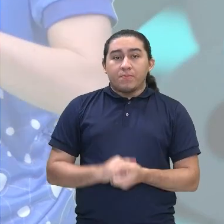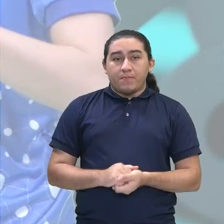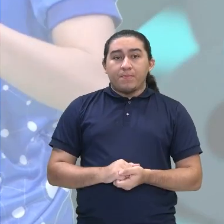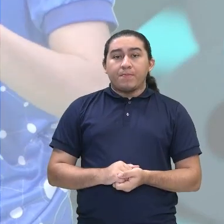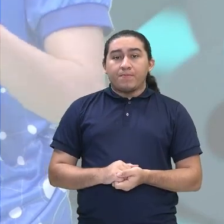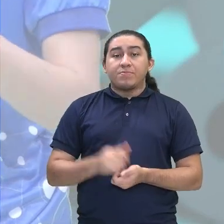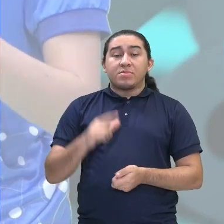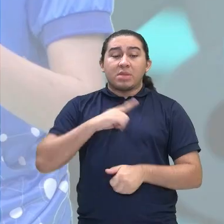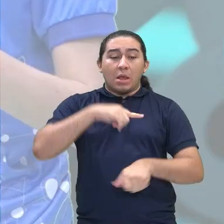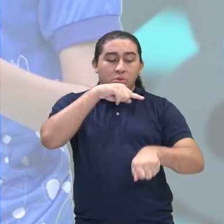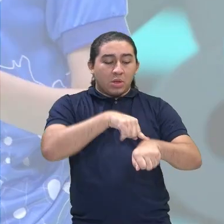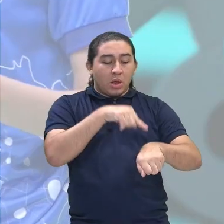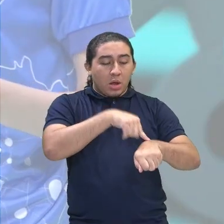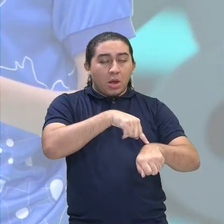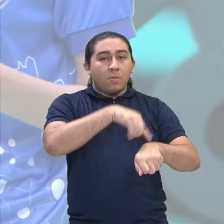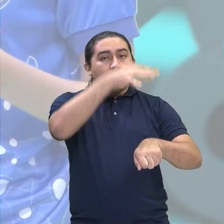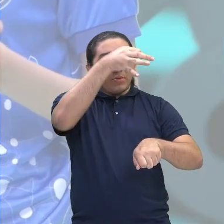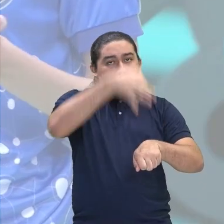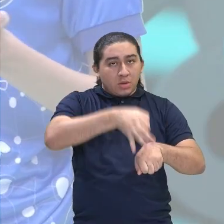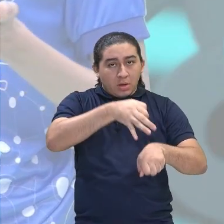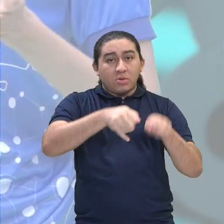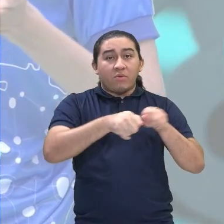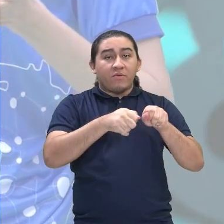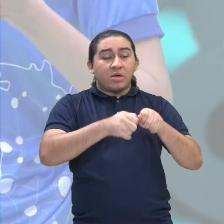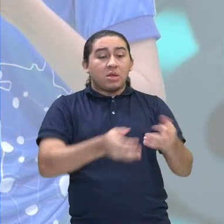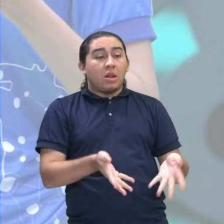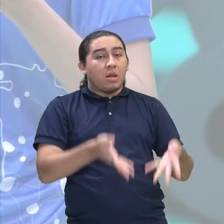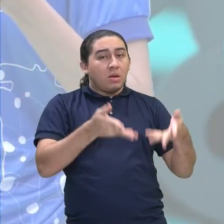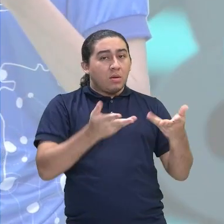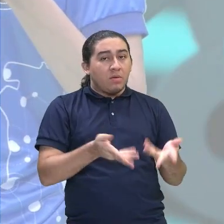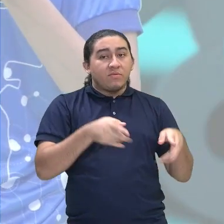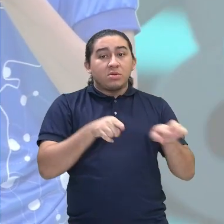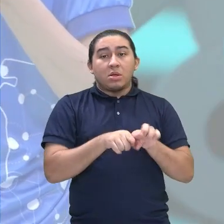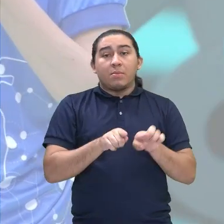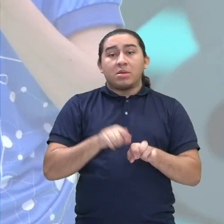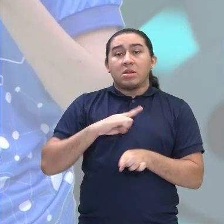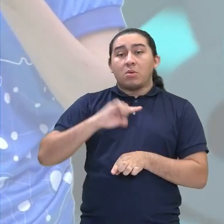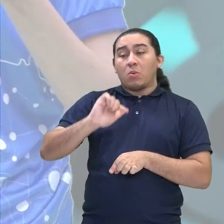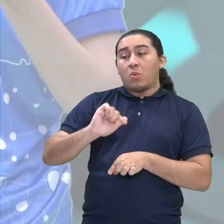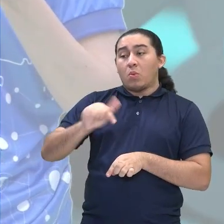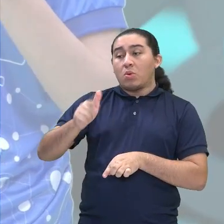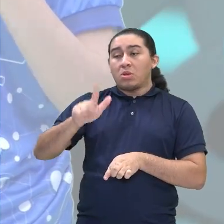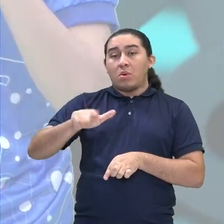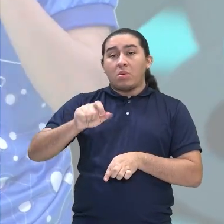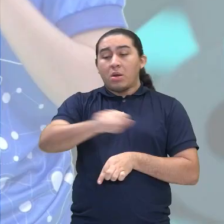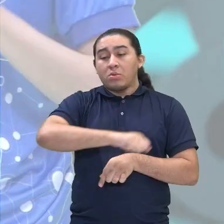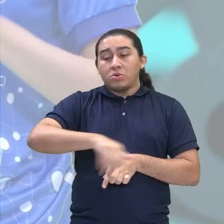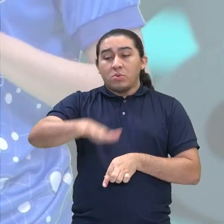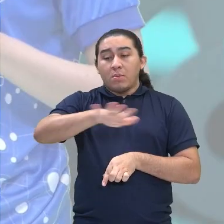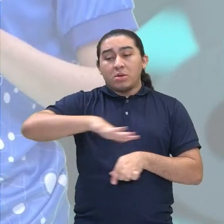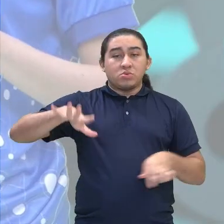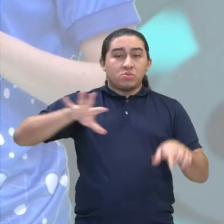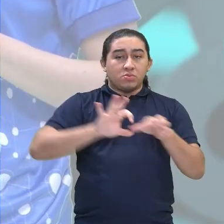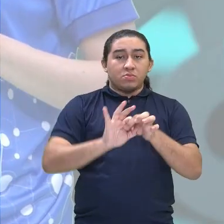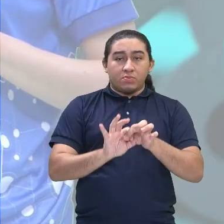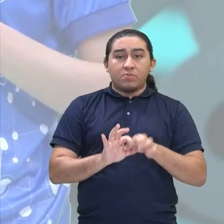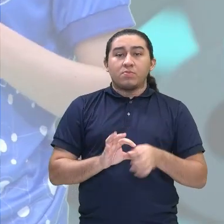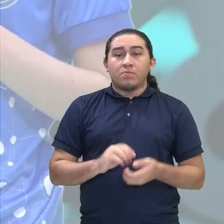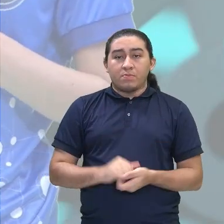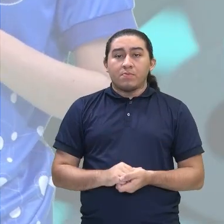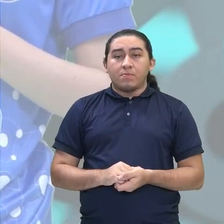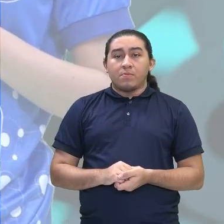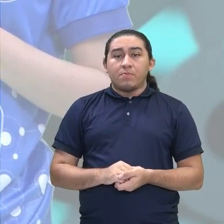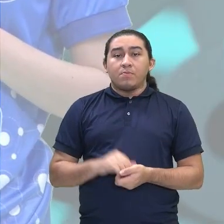tempo em que ele vai me trazer uma leveza e ele vai trazer também a ambiência para tudo isso.